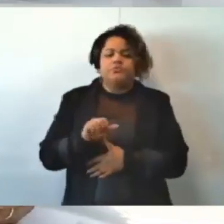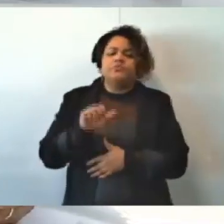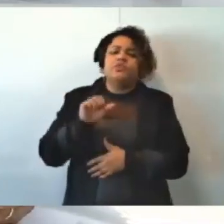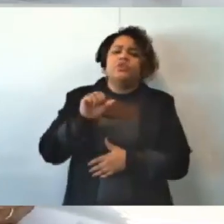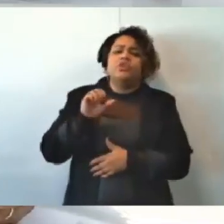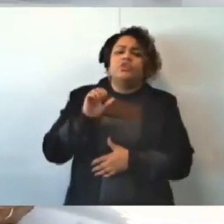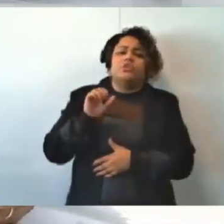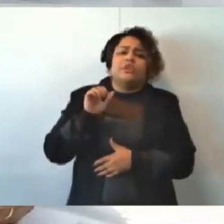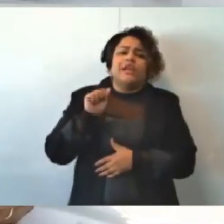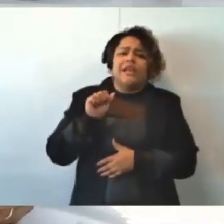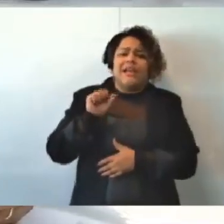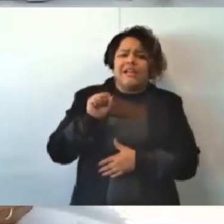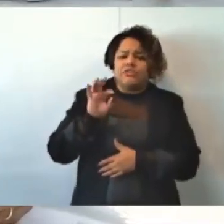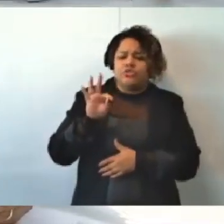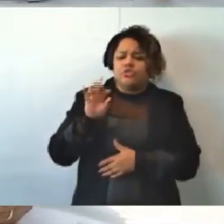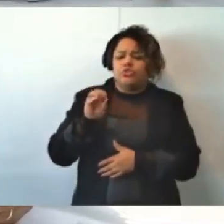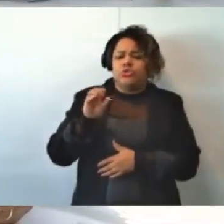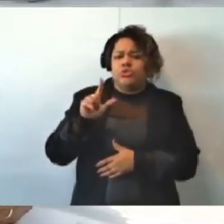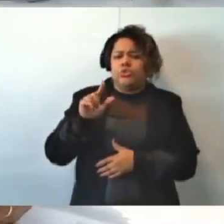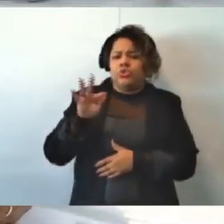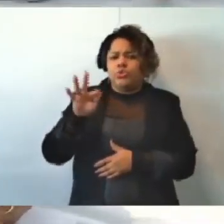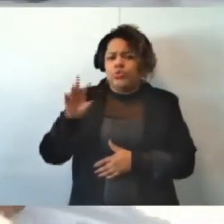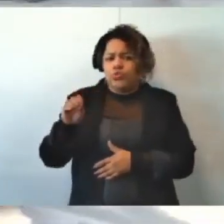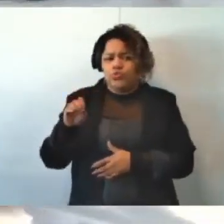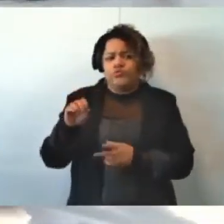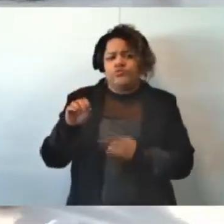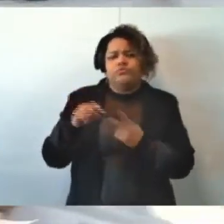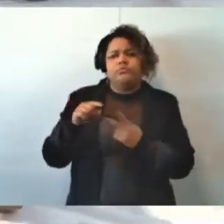operam a Regional Centro-Sul.